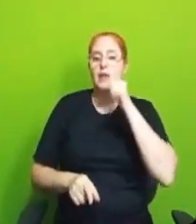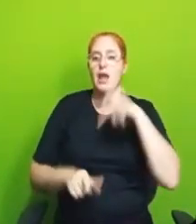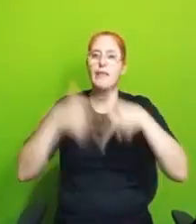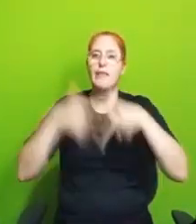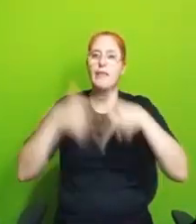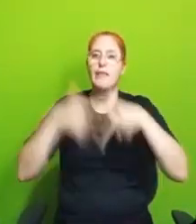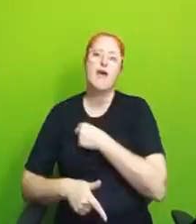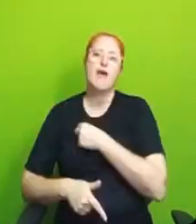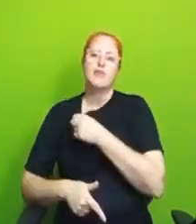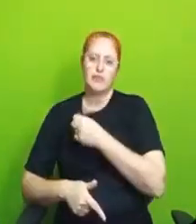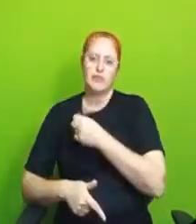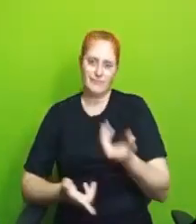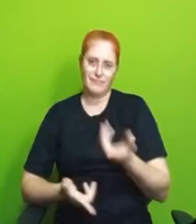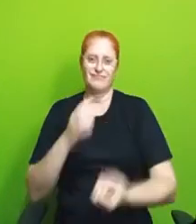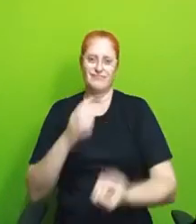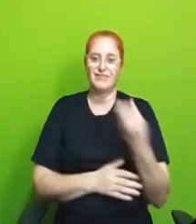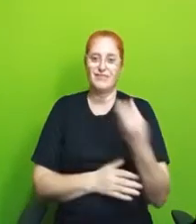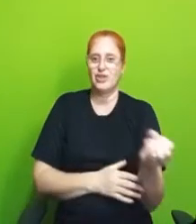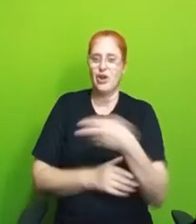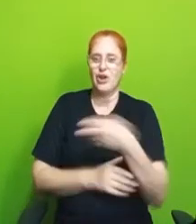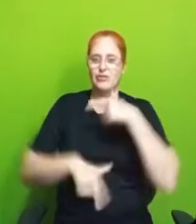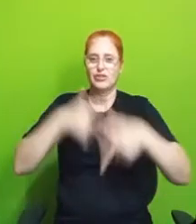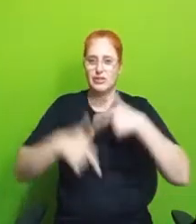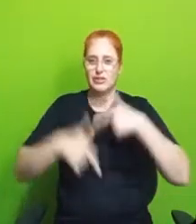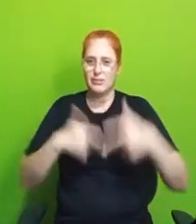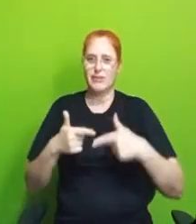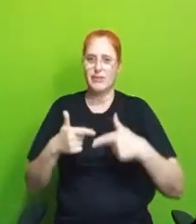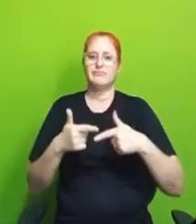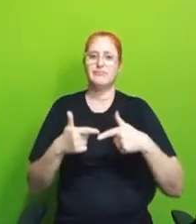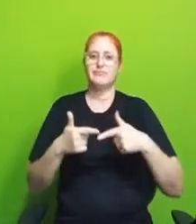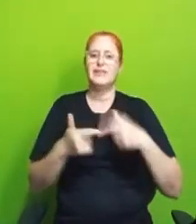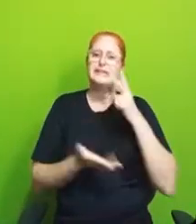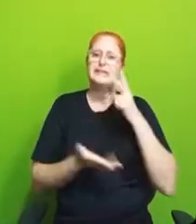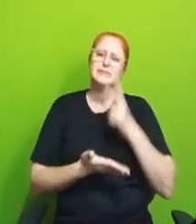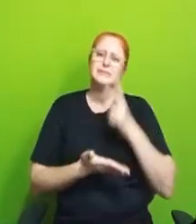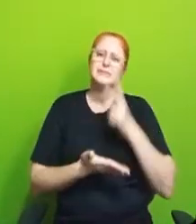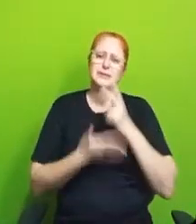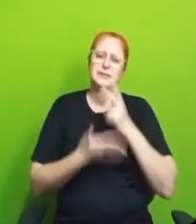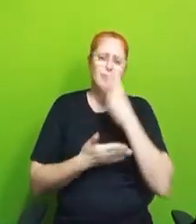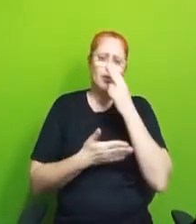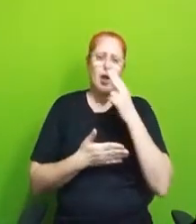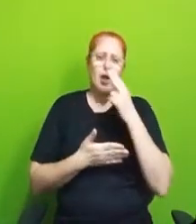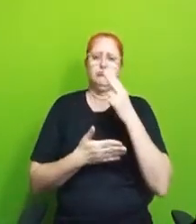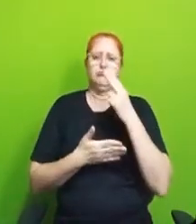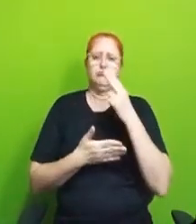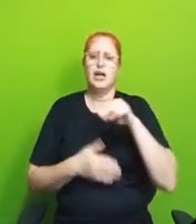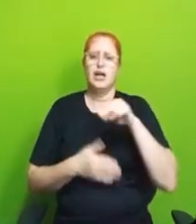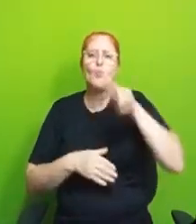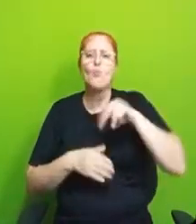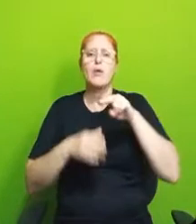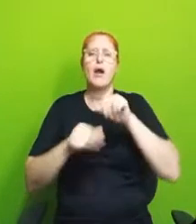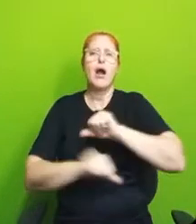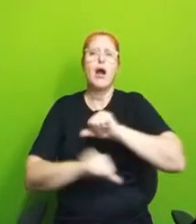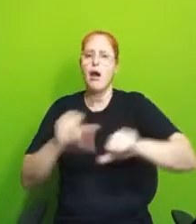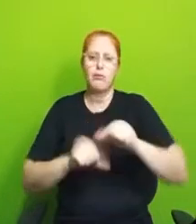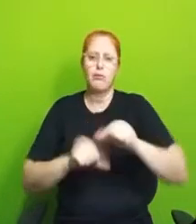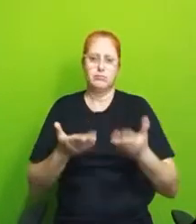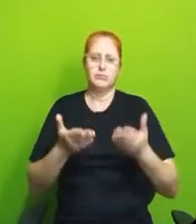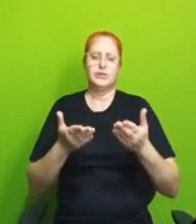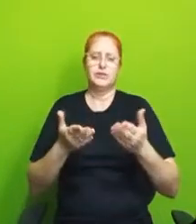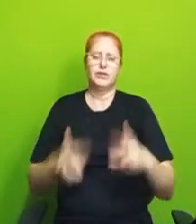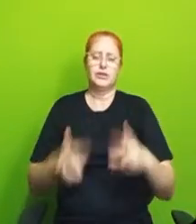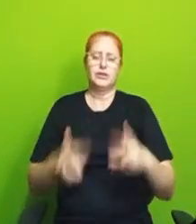ela estabelece um contínuo, que é um dos meus achados, entre o que se faz no âmbito da família e o que acontece no âmbito do serviço de saúde.